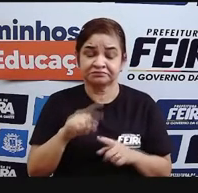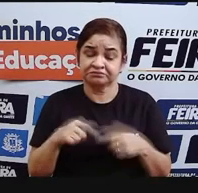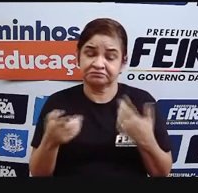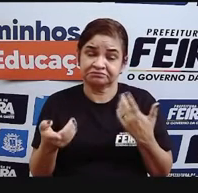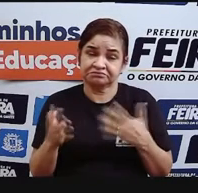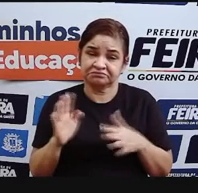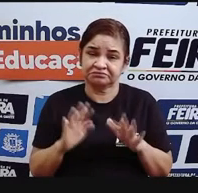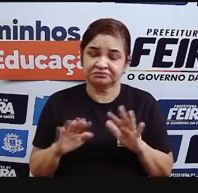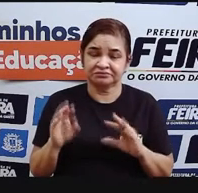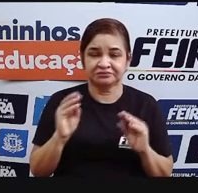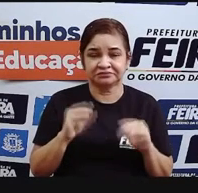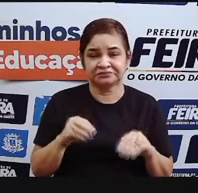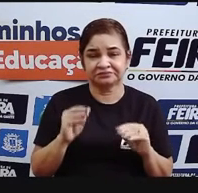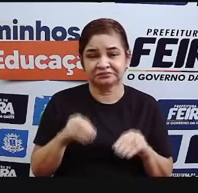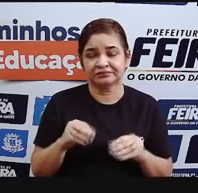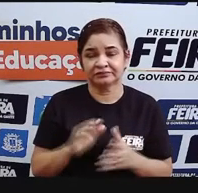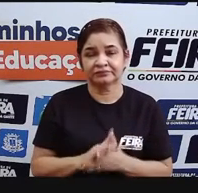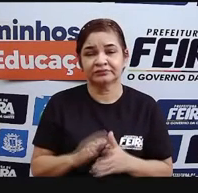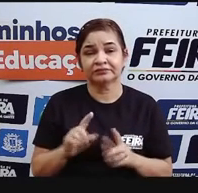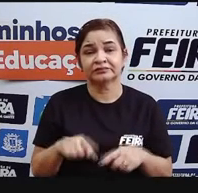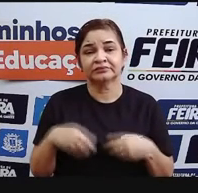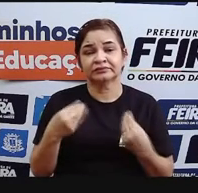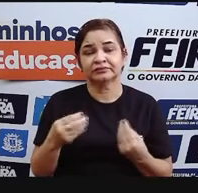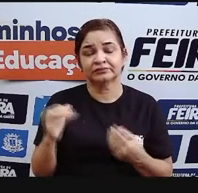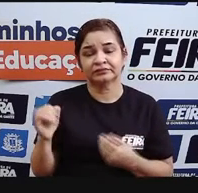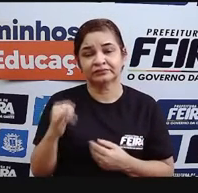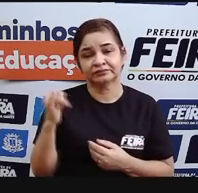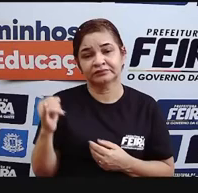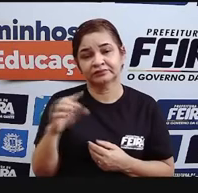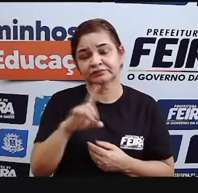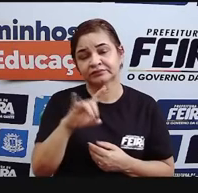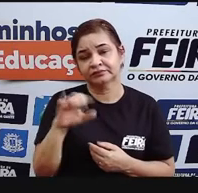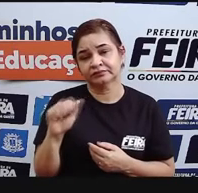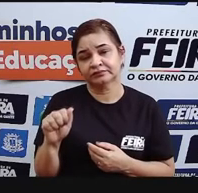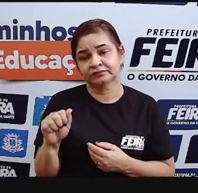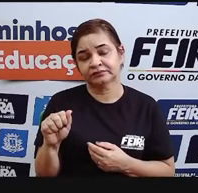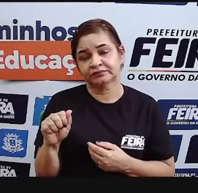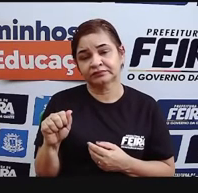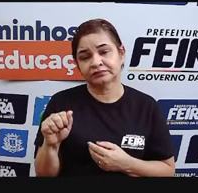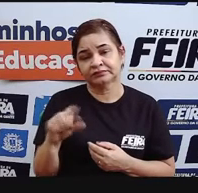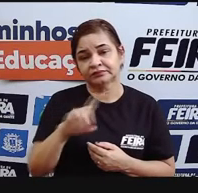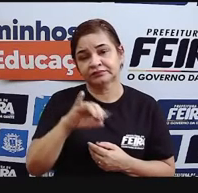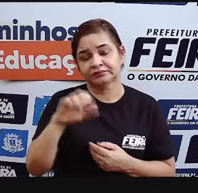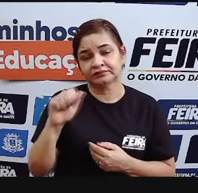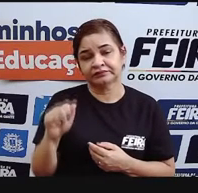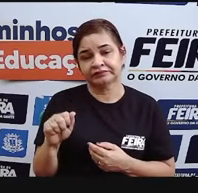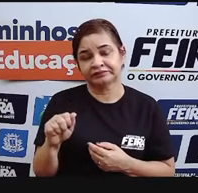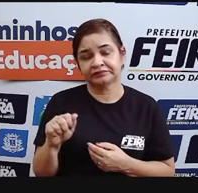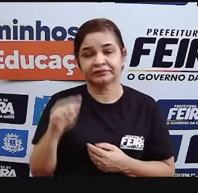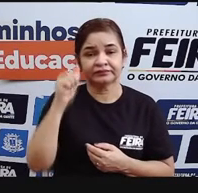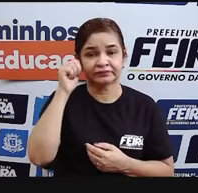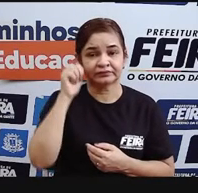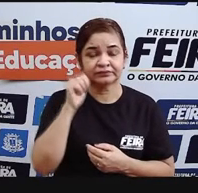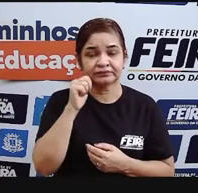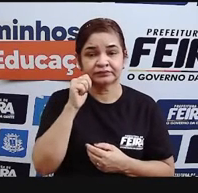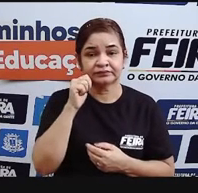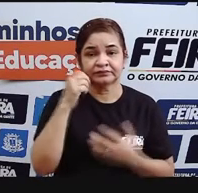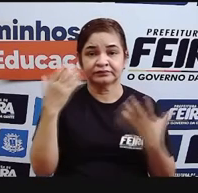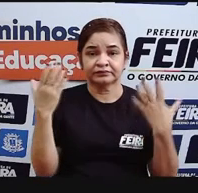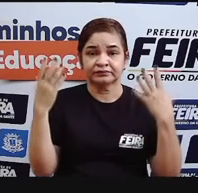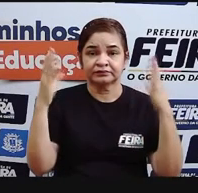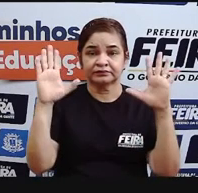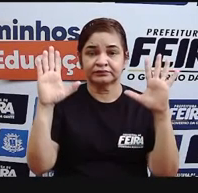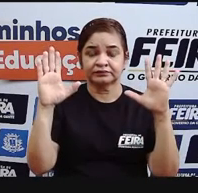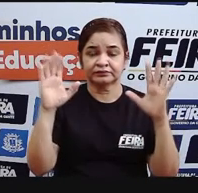né? Qual é a importância dessa data? O Dia Internacional das Mulheres é comemorado